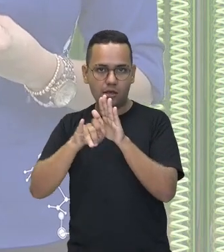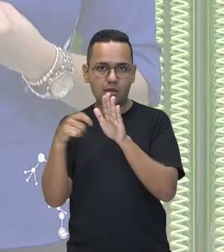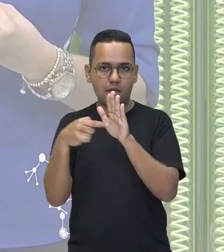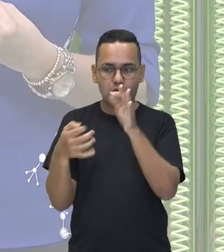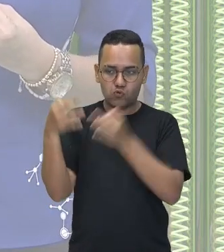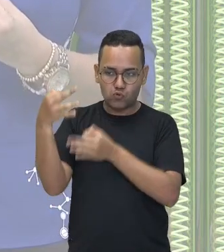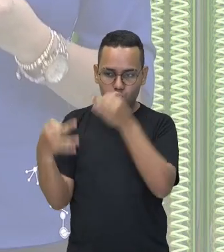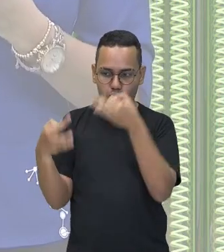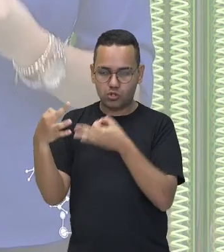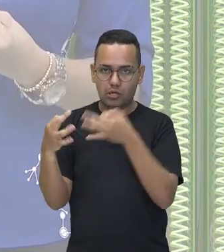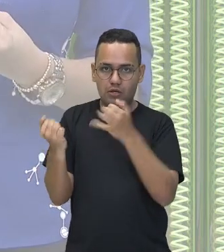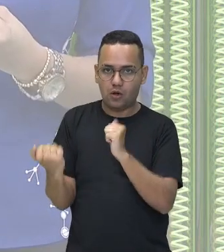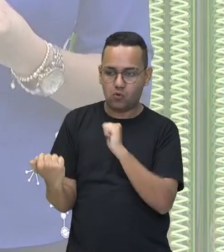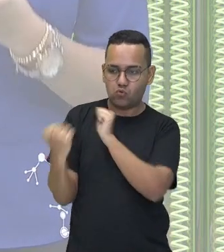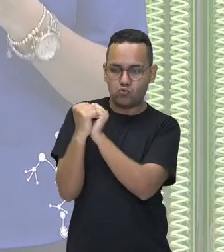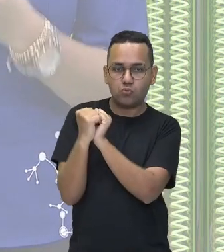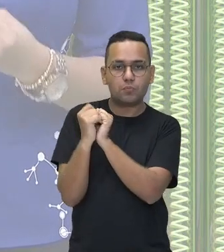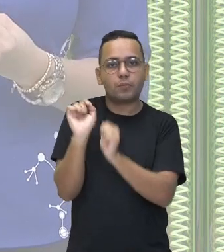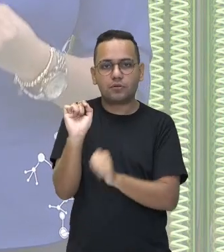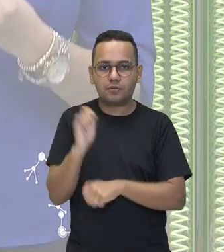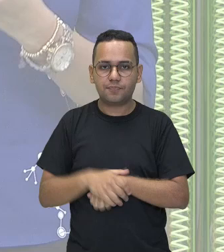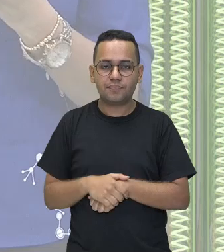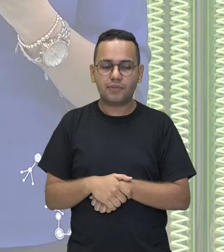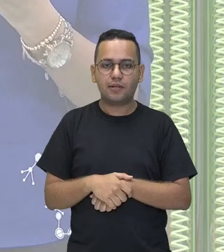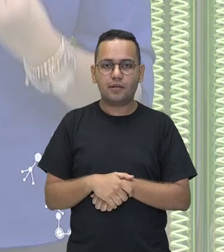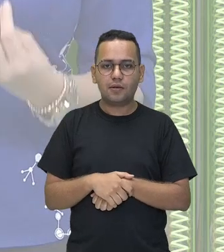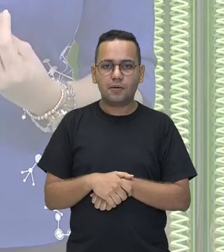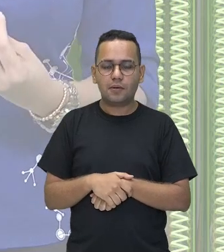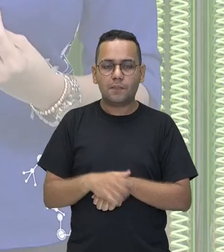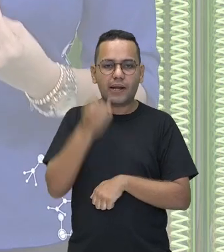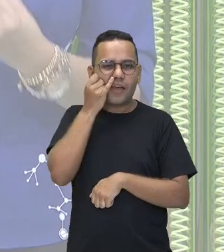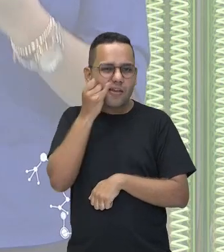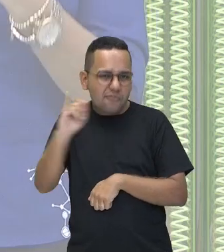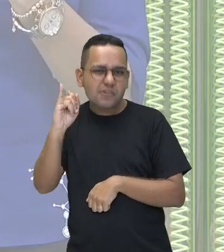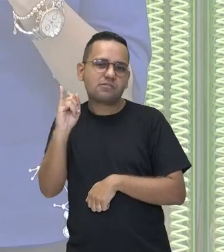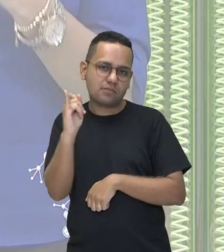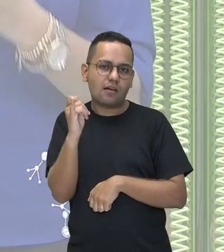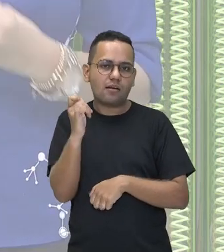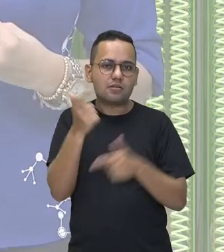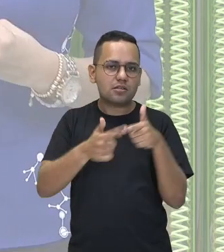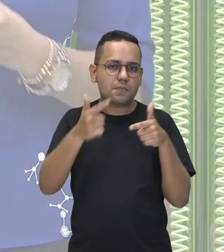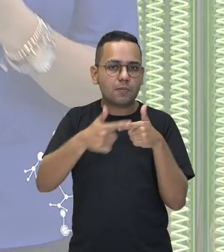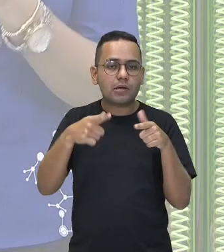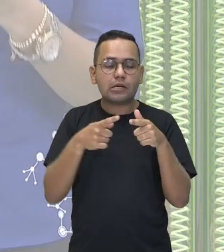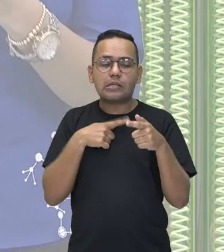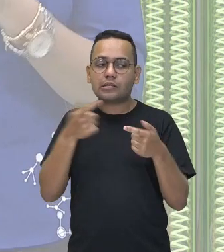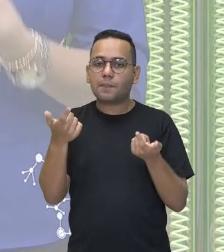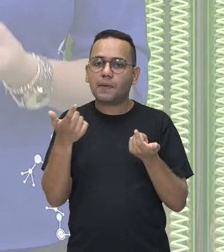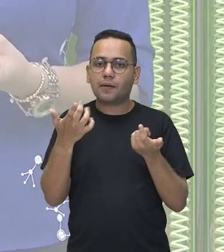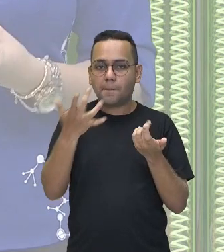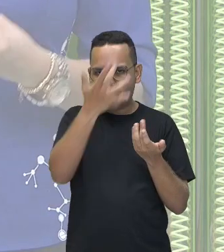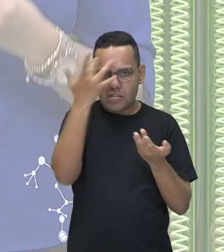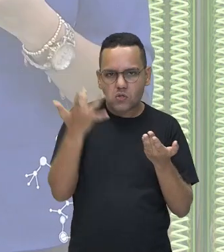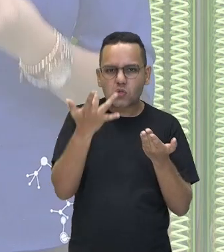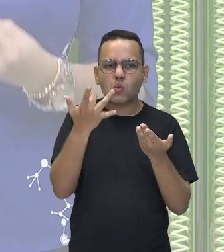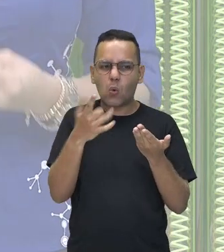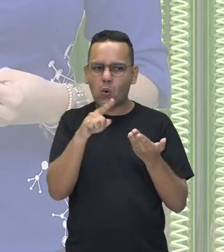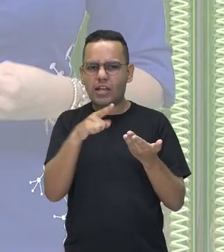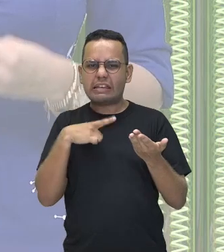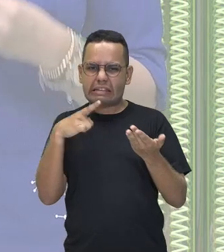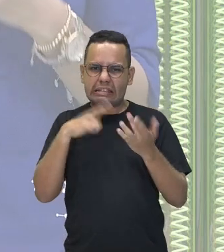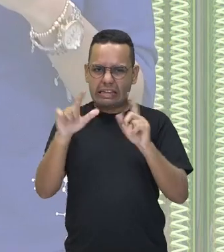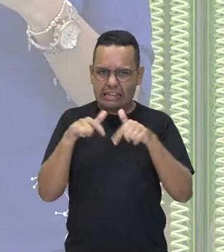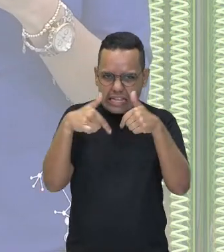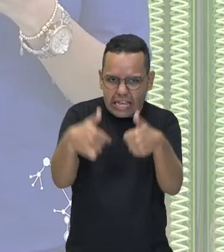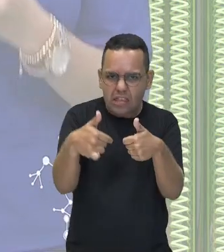junto para que a gente consiga conter esses criminosos e que a gente consiga deter essas